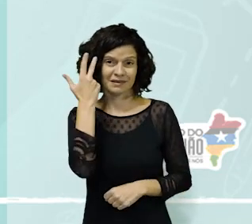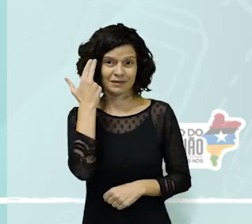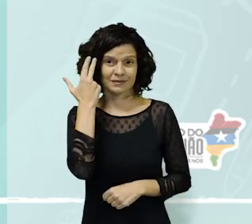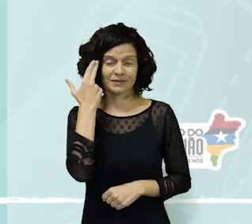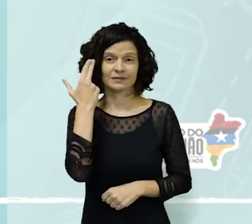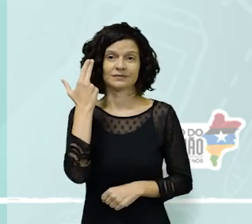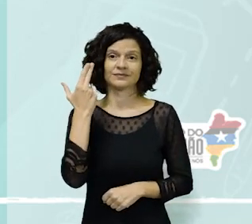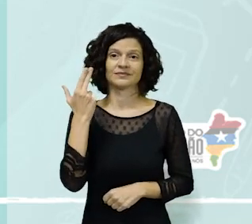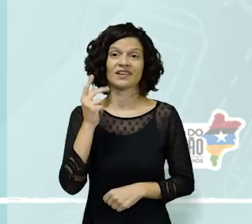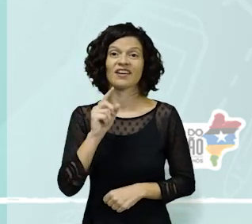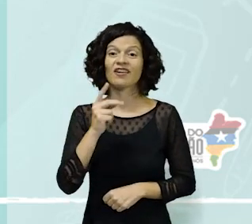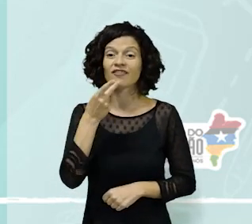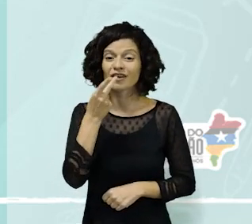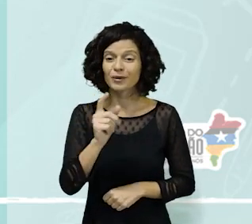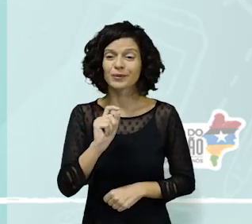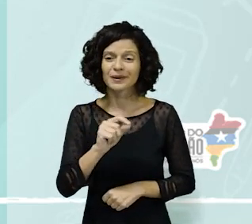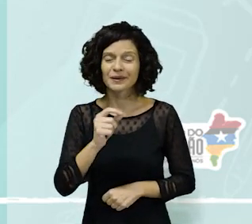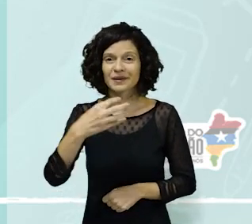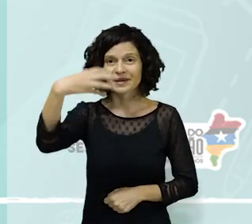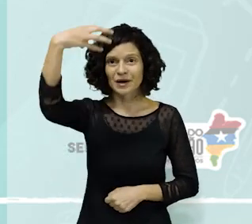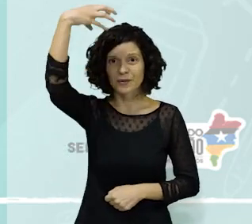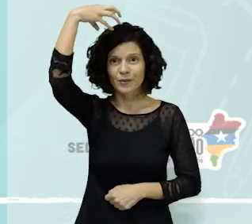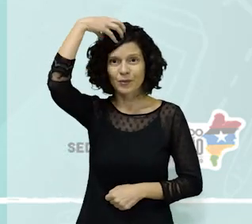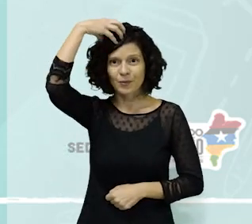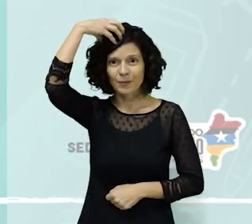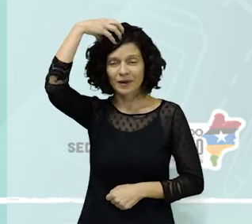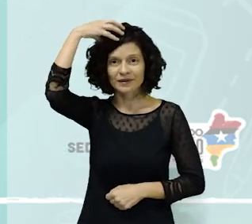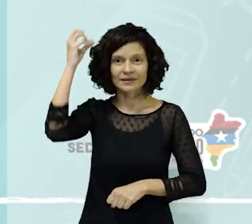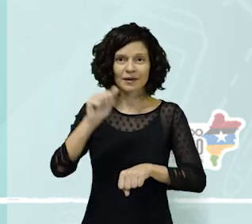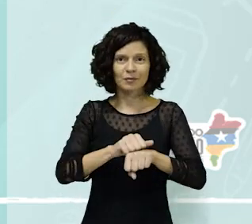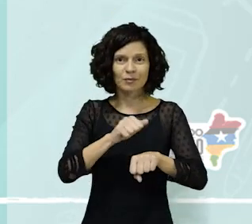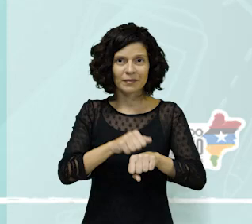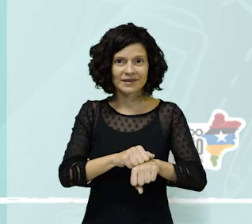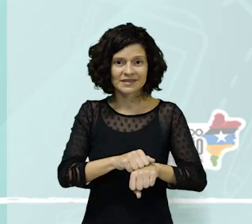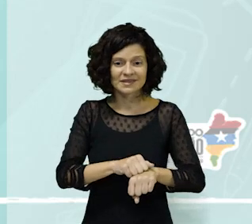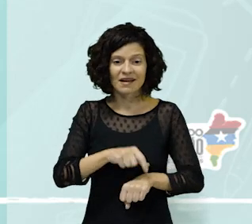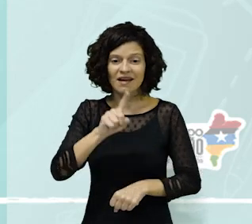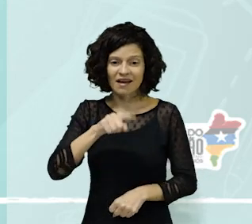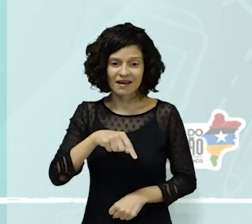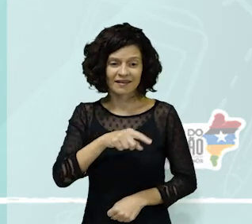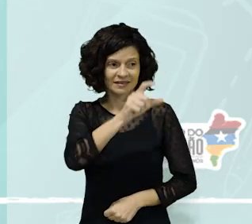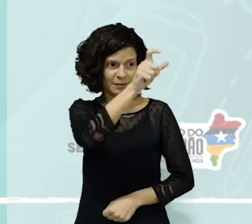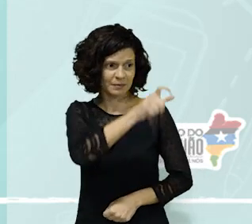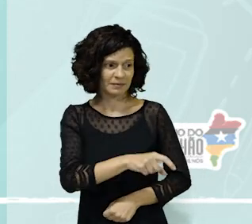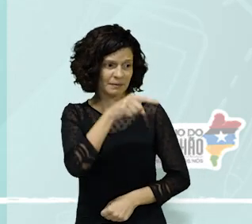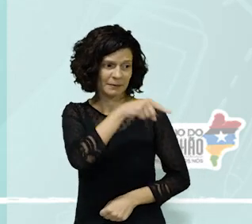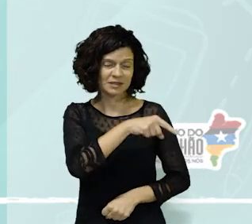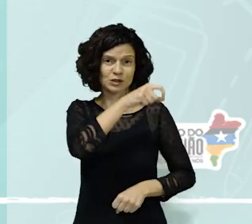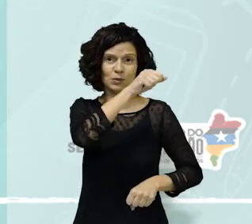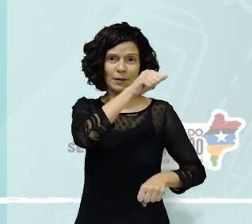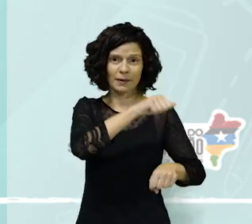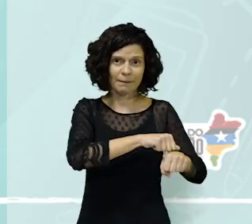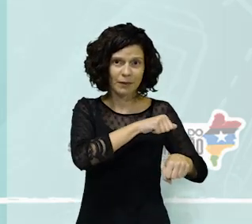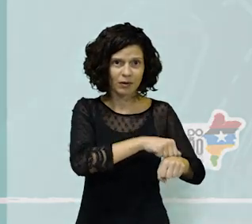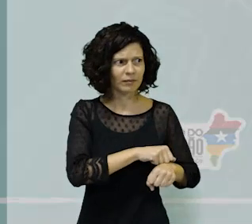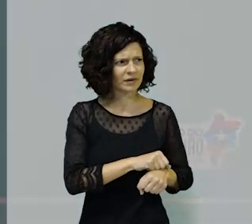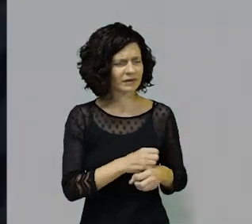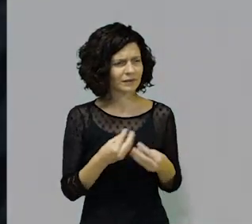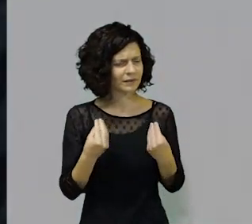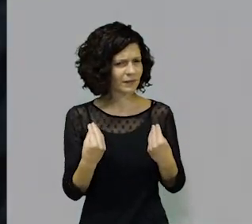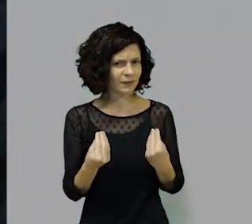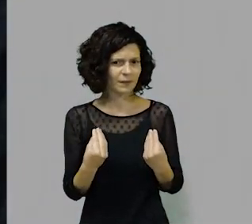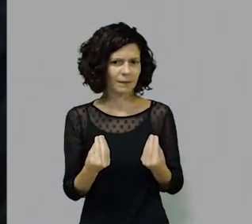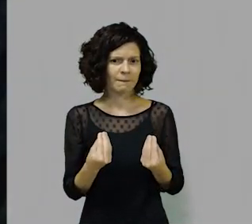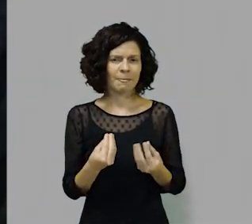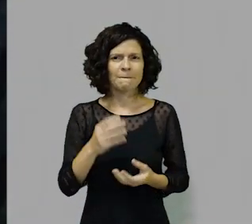aos pobres a culpa, a responsabilidade pela sua própria condição. Então, existe uma visão social,